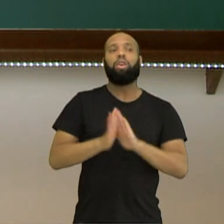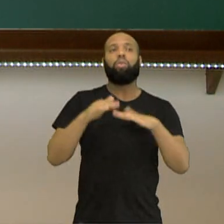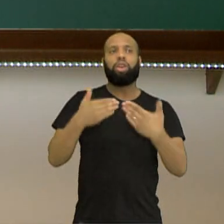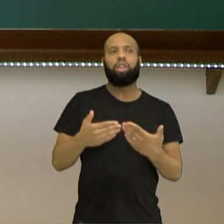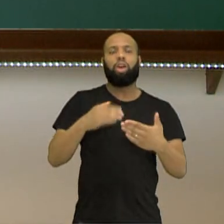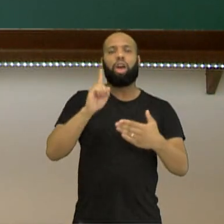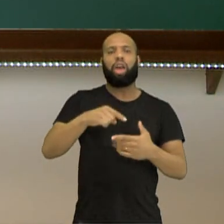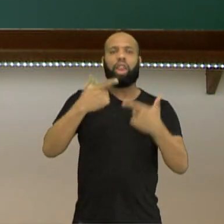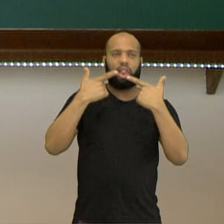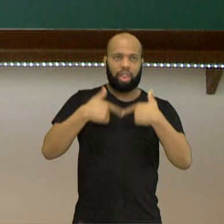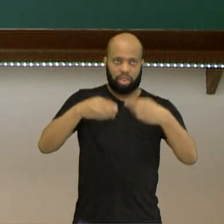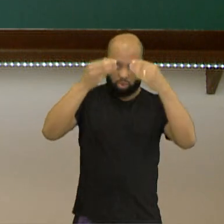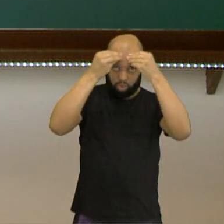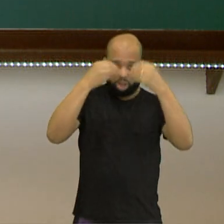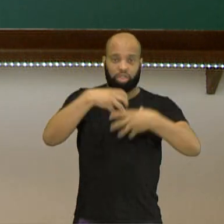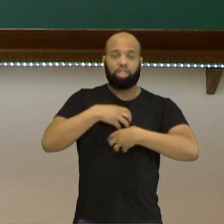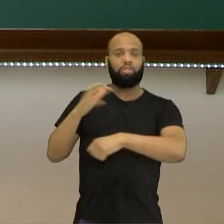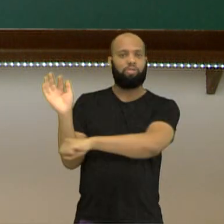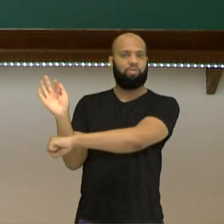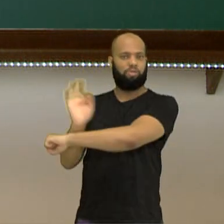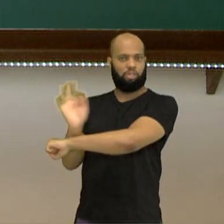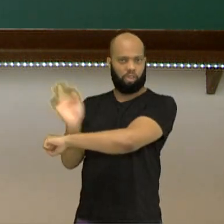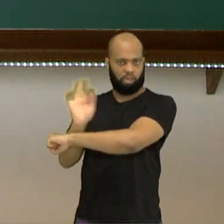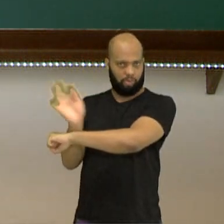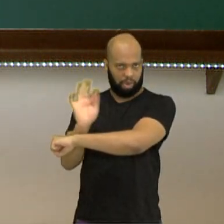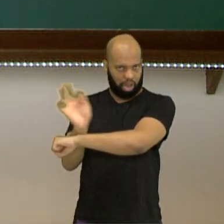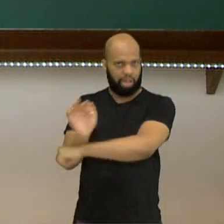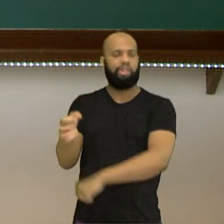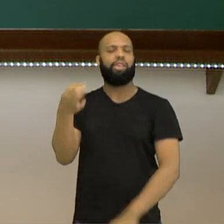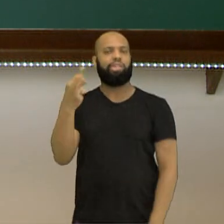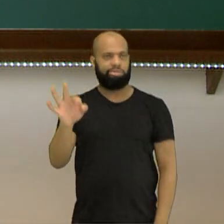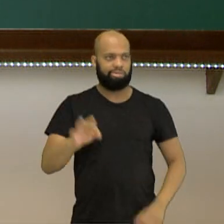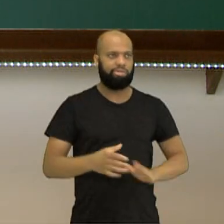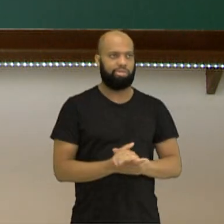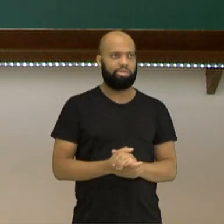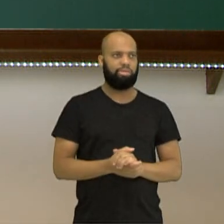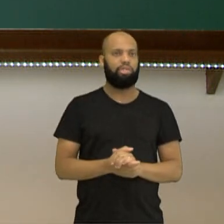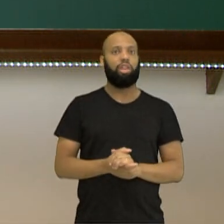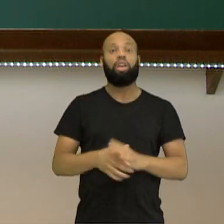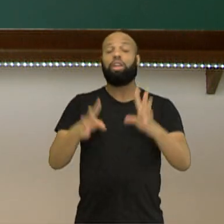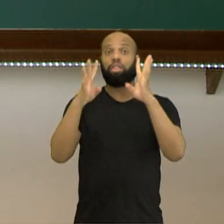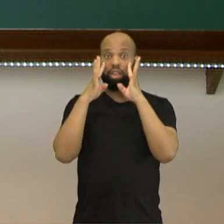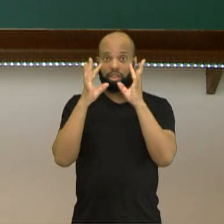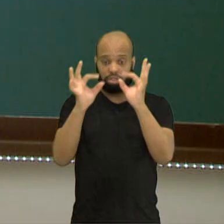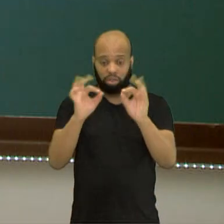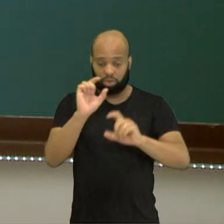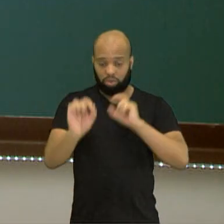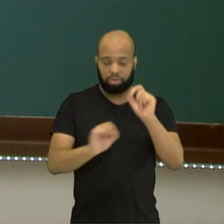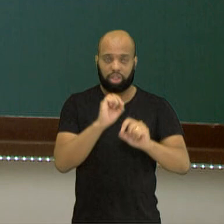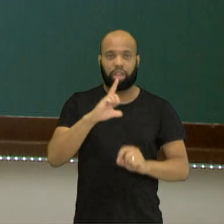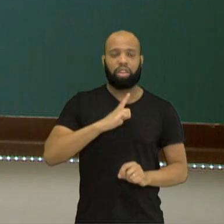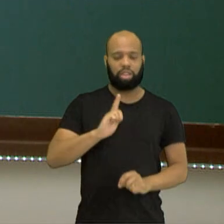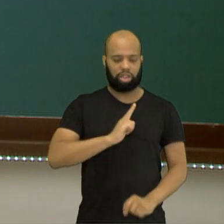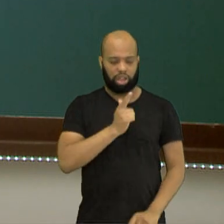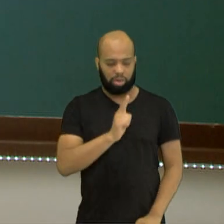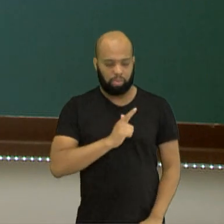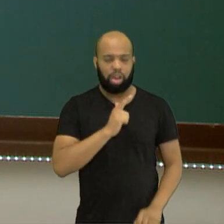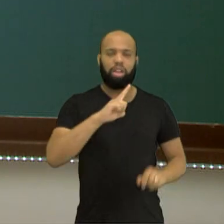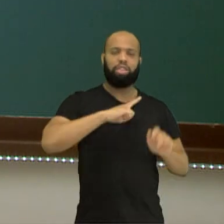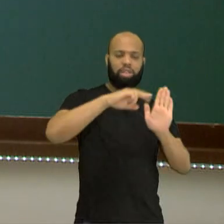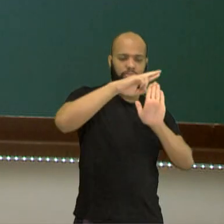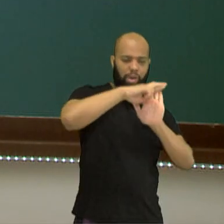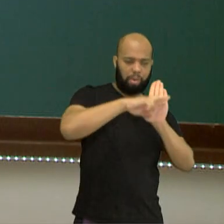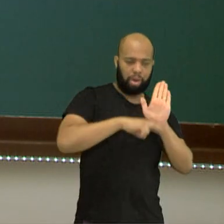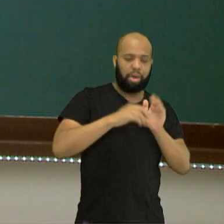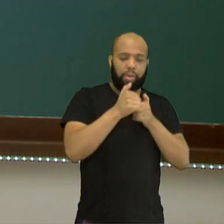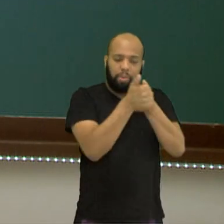normalmente é uma linguagem formal, bem atento à norma padrão que você tem que fazer. Mas